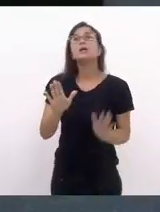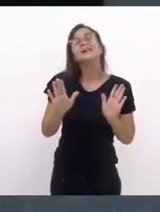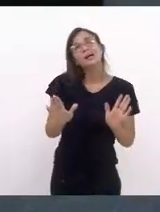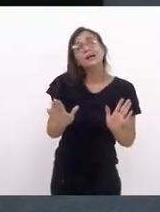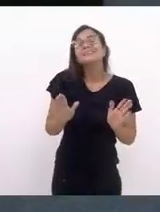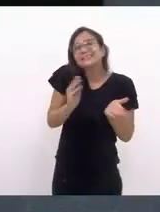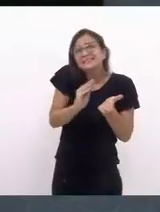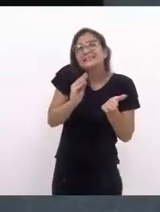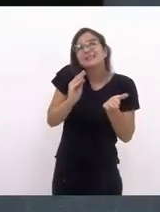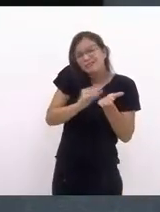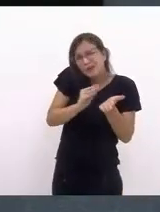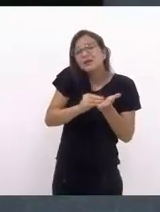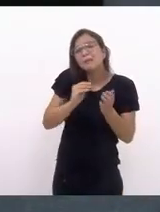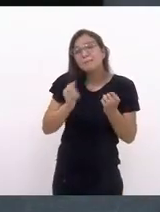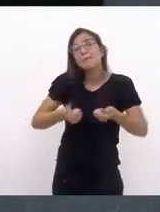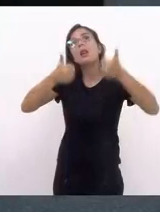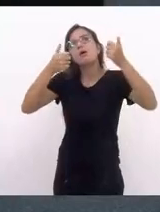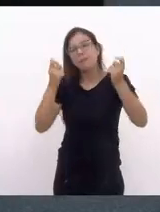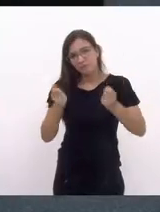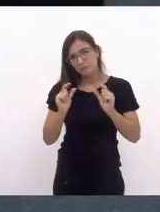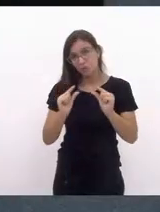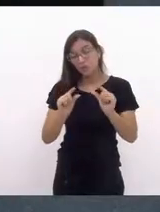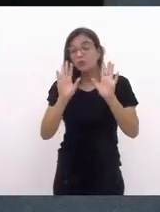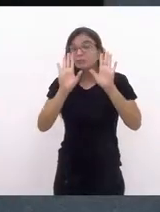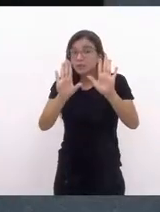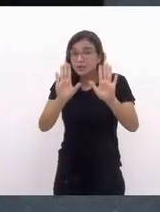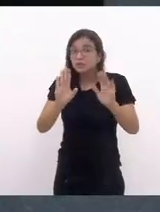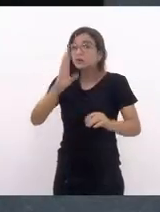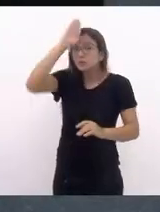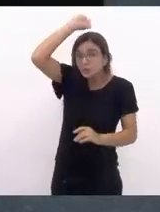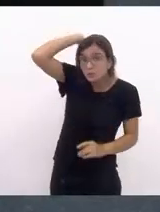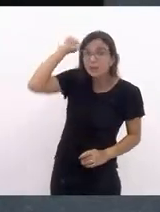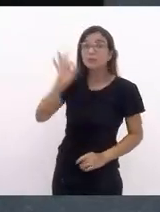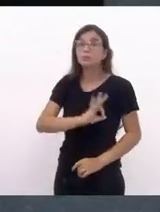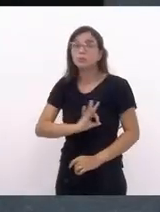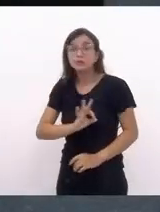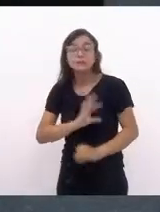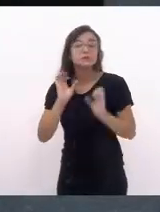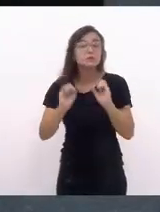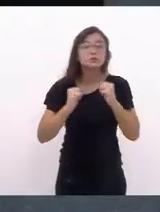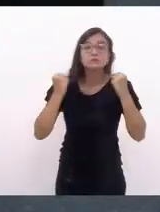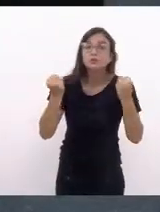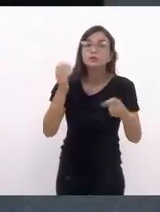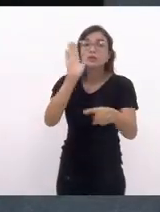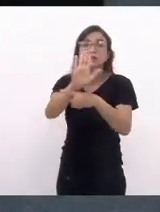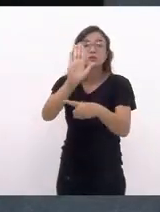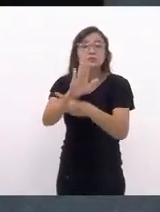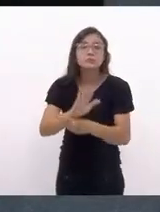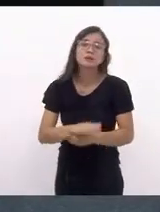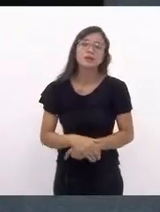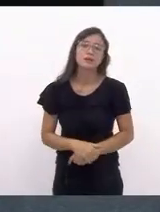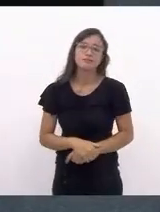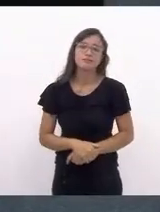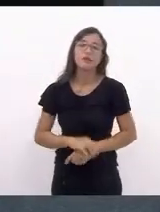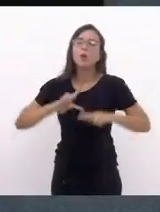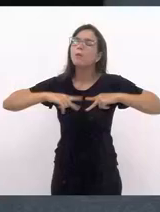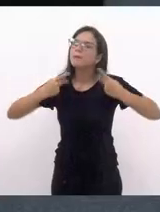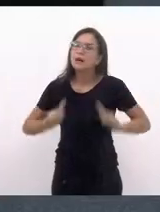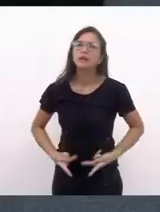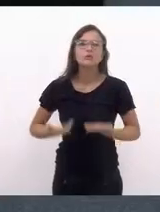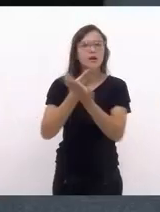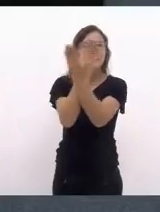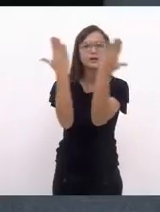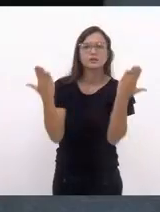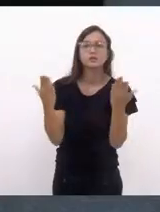sim por um bombeiro mais humano e uma Polícia Militar mais humana e aí eu quero fazer referência aos dois